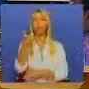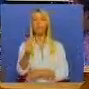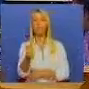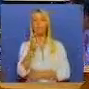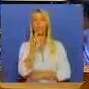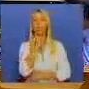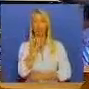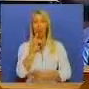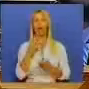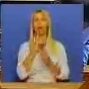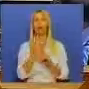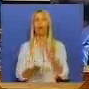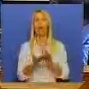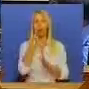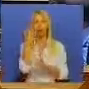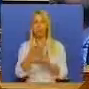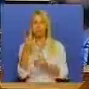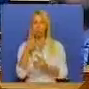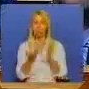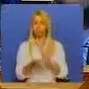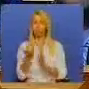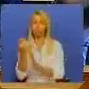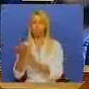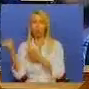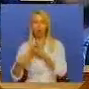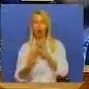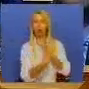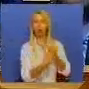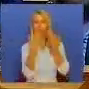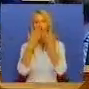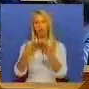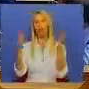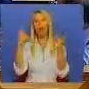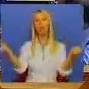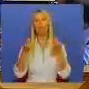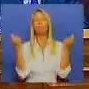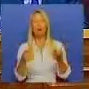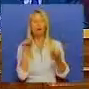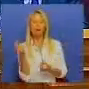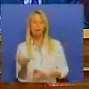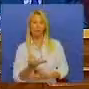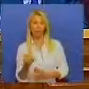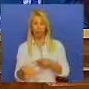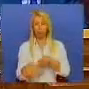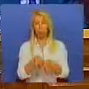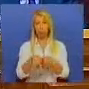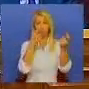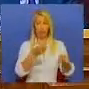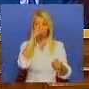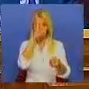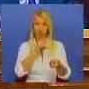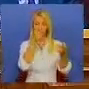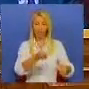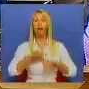descolonizar, desenvolver, democratizar. É caso para dizer que a política deste Ministério da Agricultura